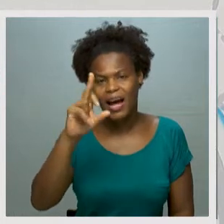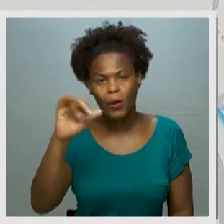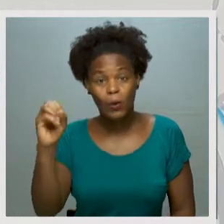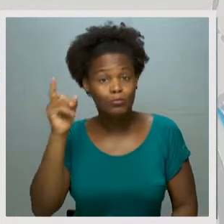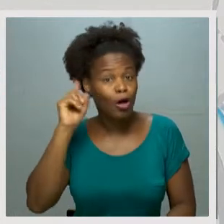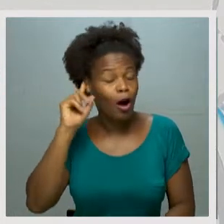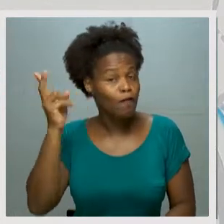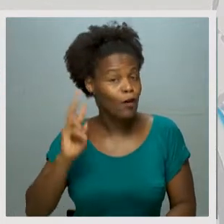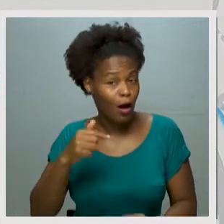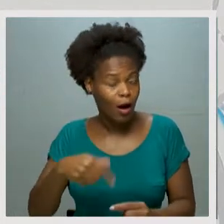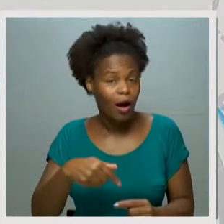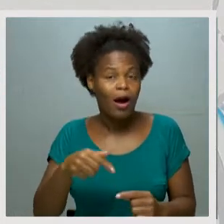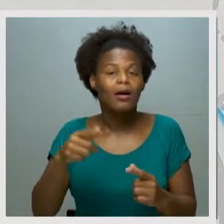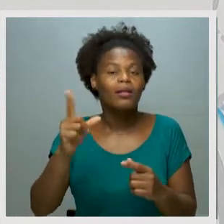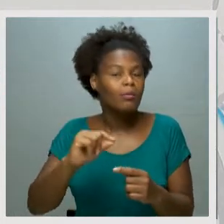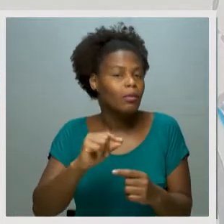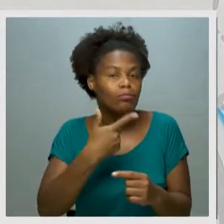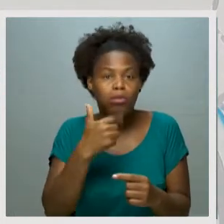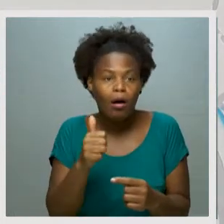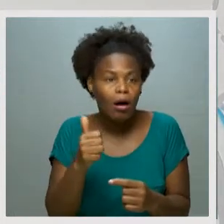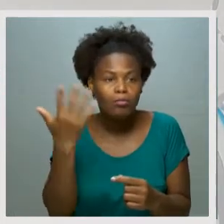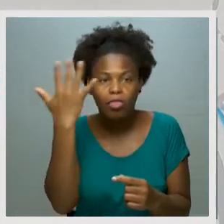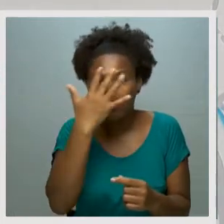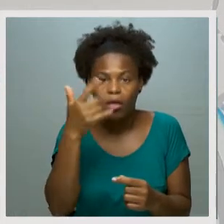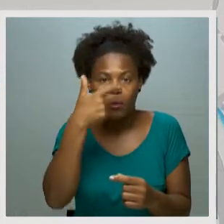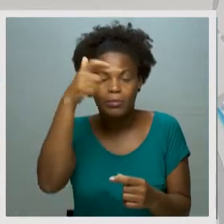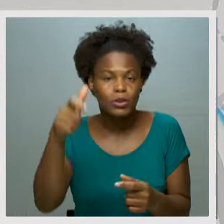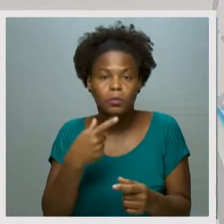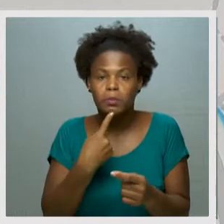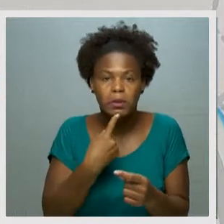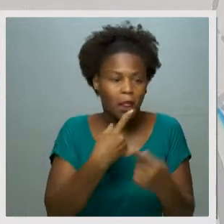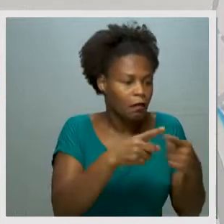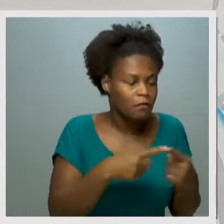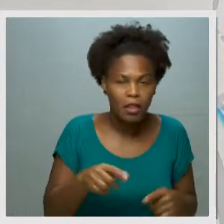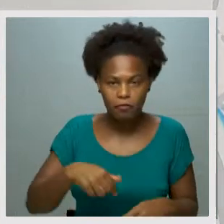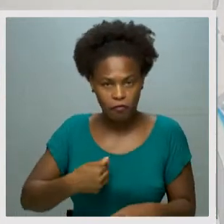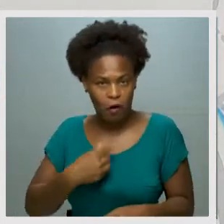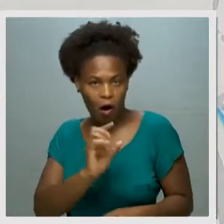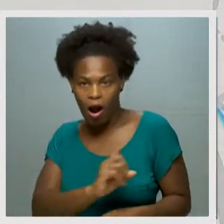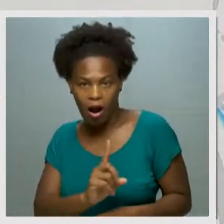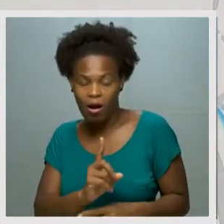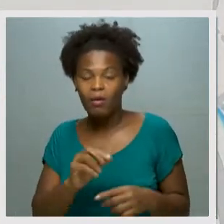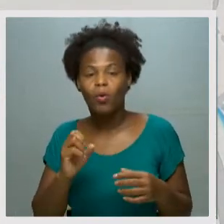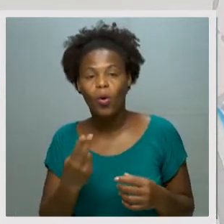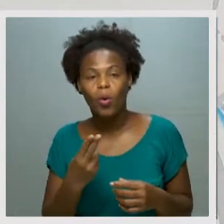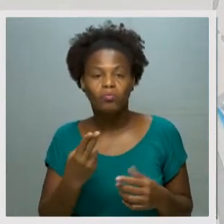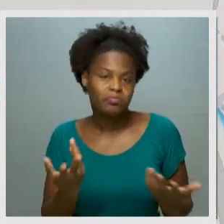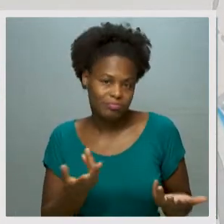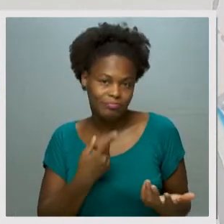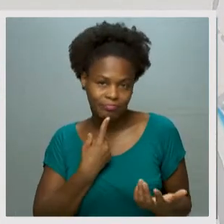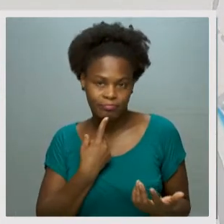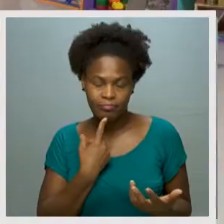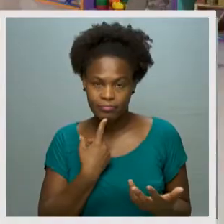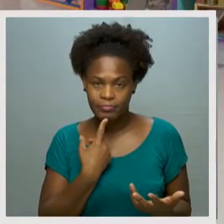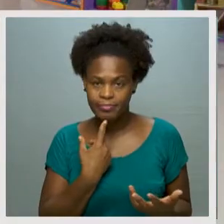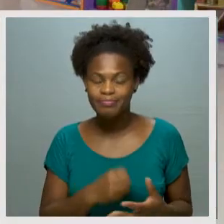informativa, por isso não pode haver destruções ou então pessoas a interpretarem da sua forma ou da sua